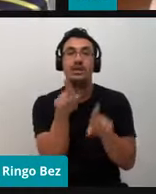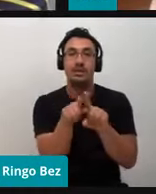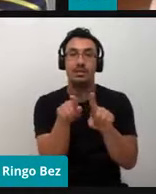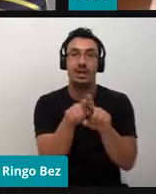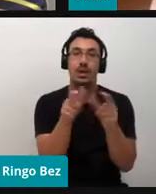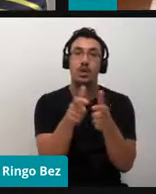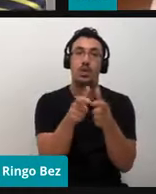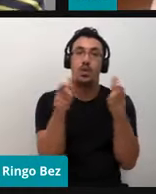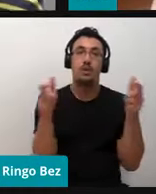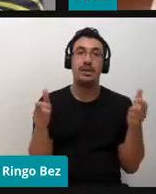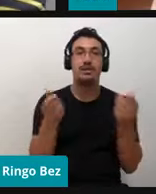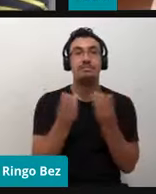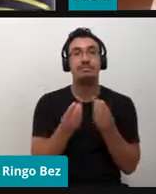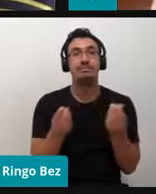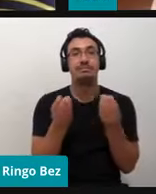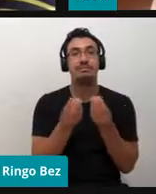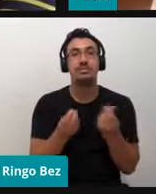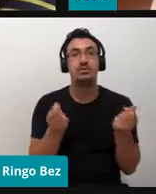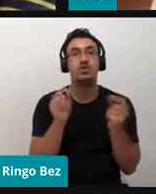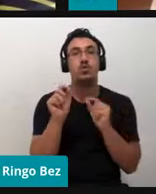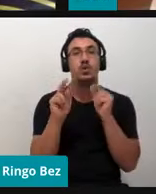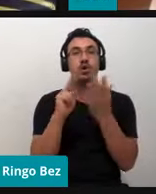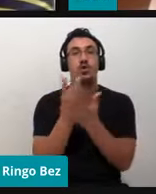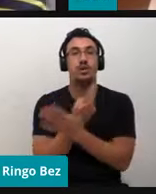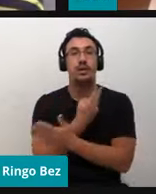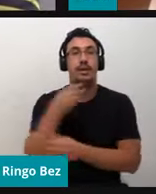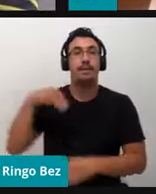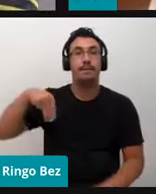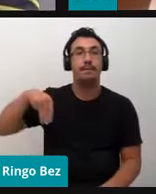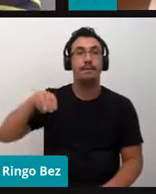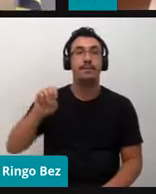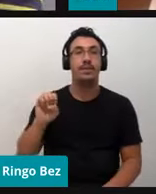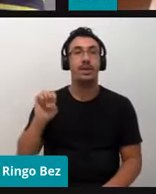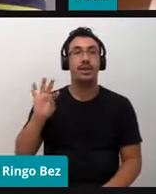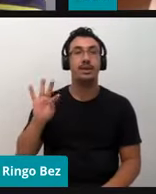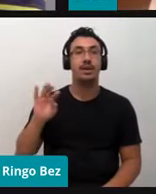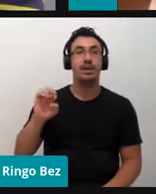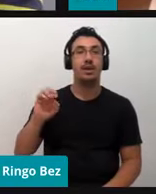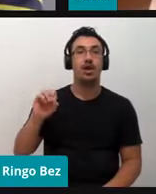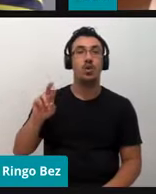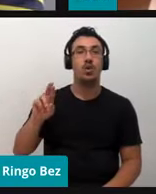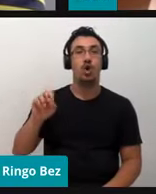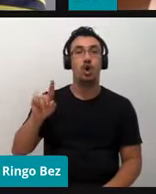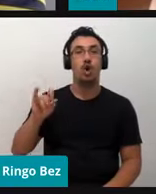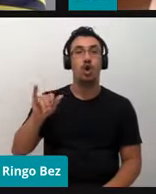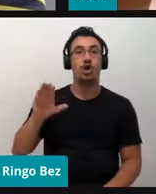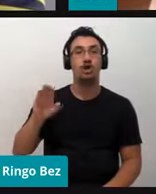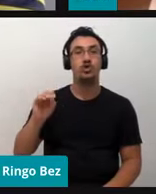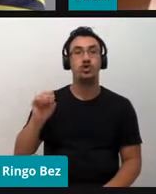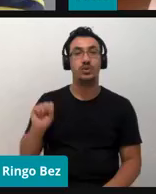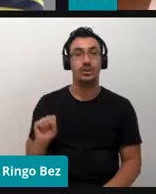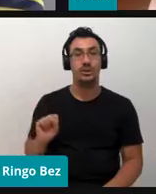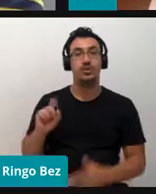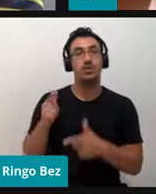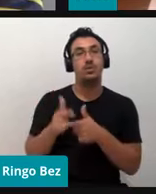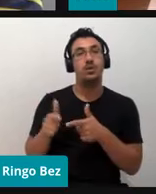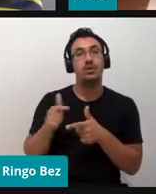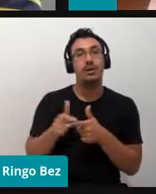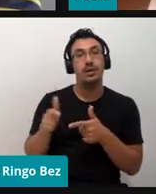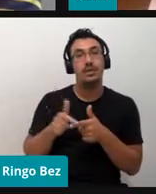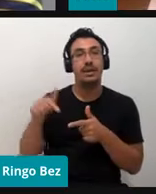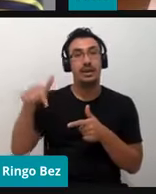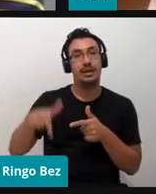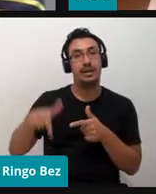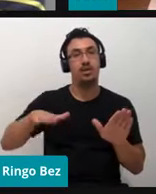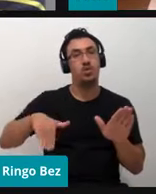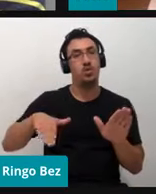sua fragilidade aos eventos meteorológicos. Então, o grande problema aqui do nosso litoral não serão as estiagens,